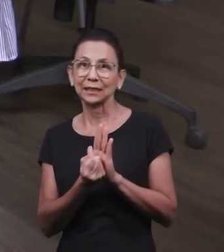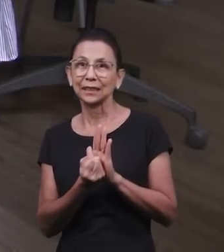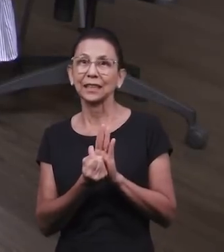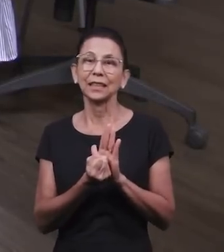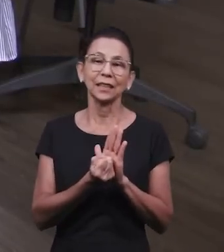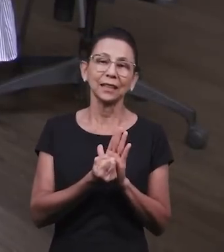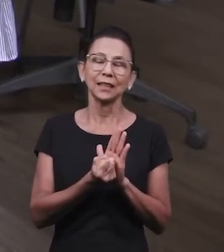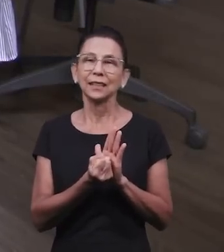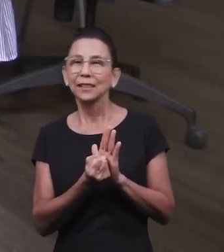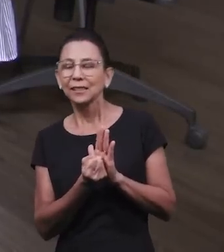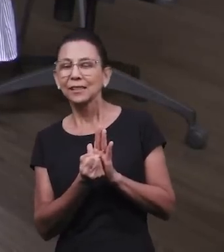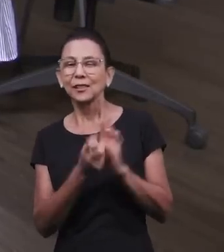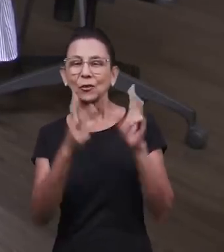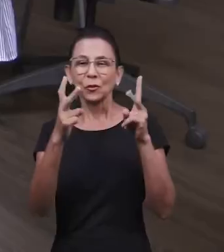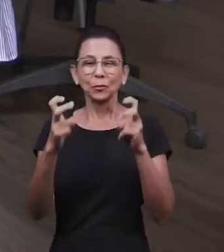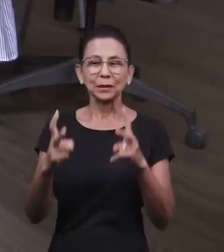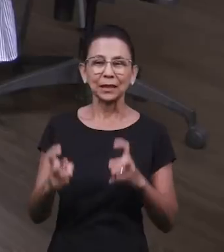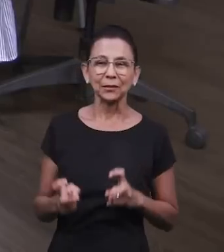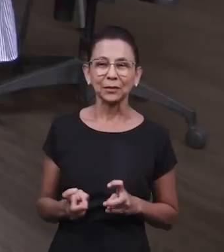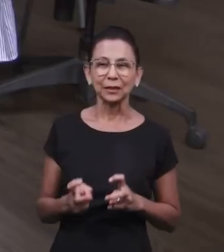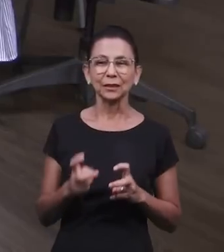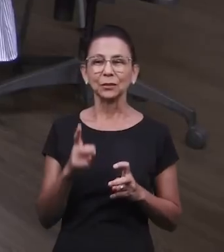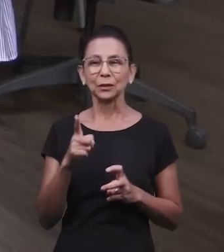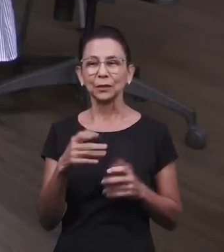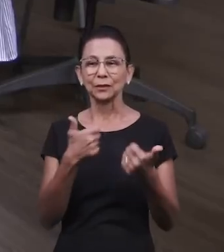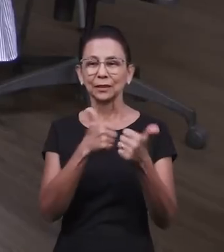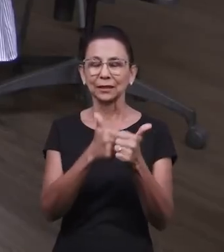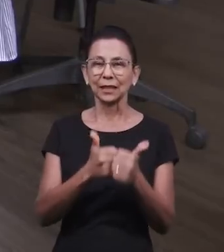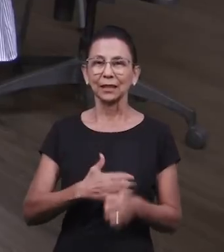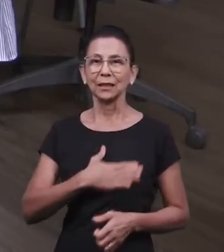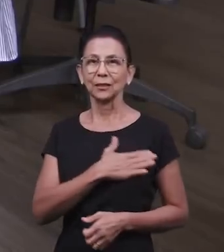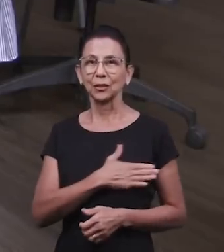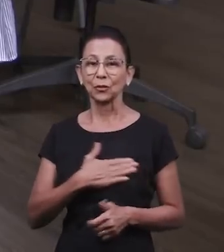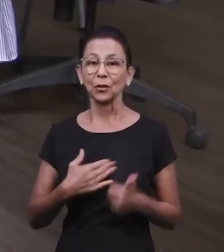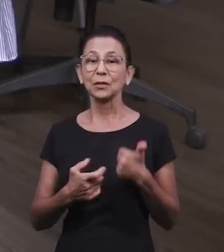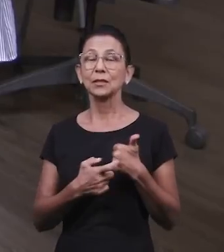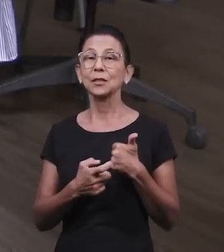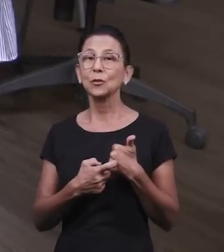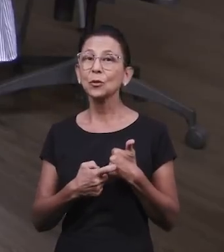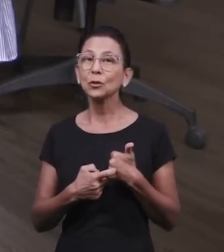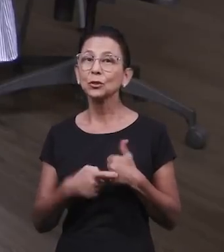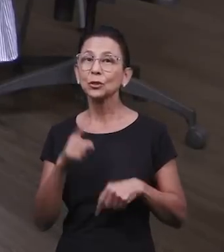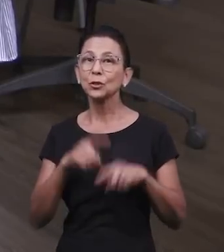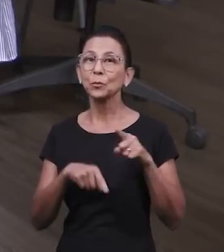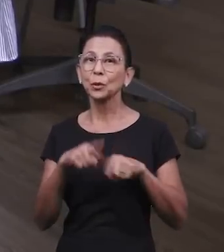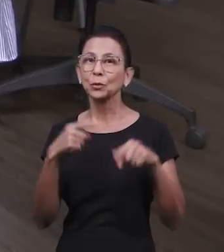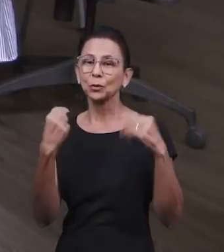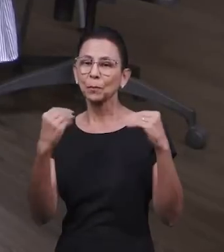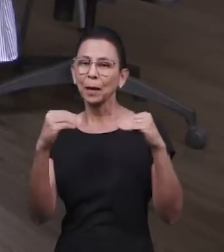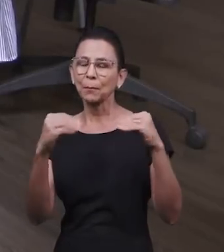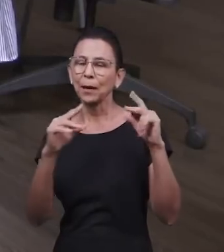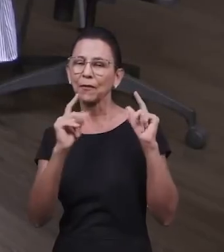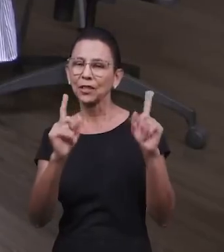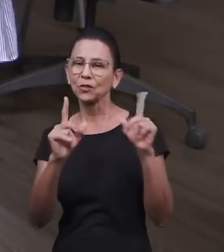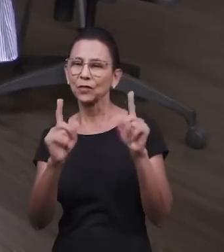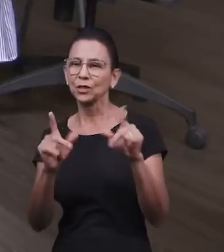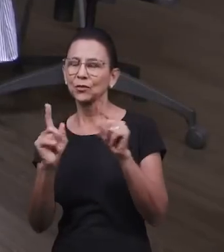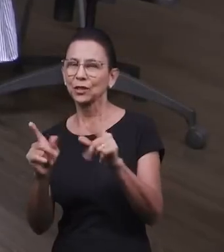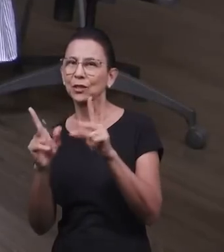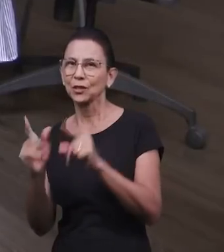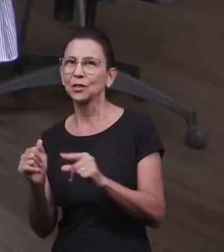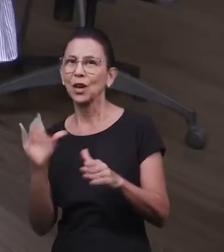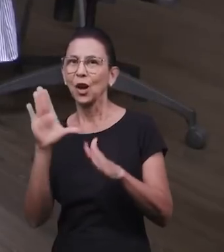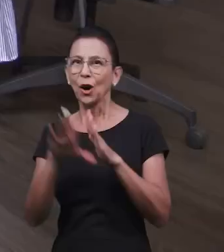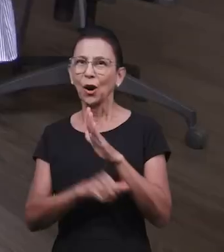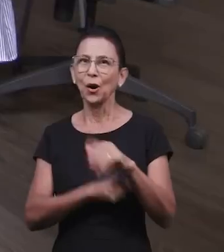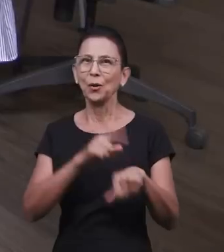estão ali com os algoritmos, observando quem você segue, o que que você gosta, o que que você curte e te vendendo produto o tempo todo. Então,